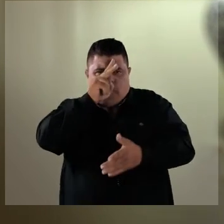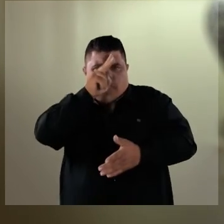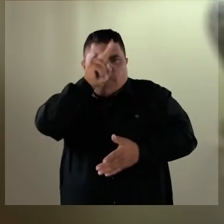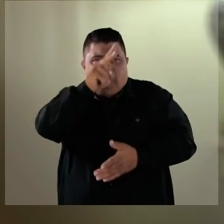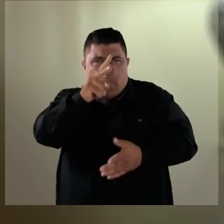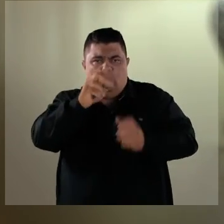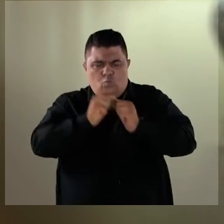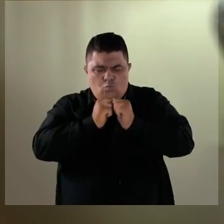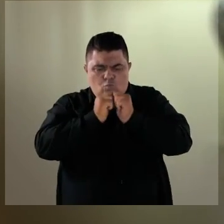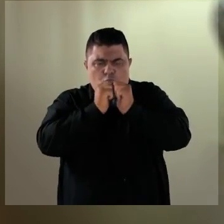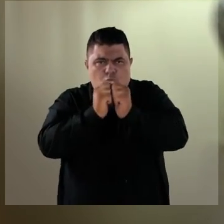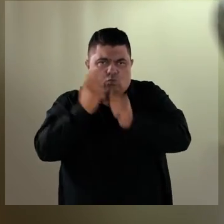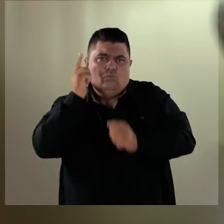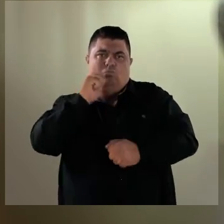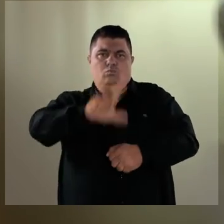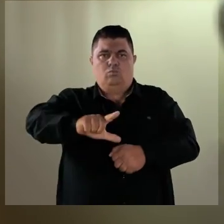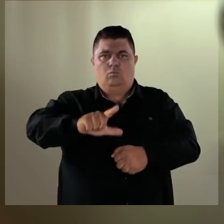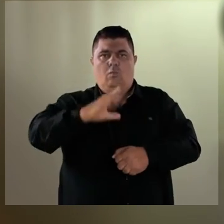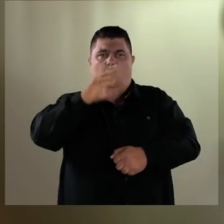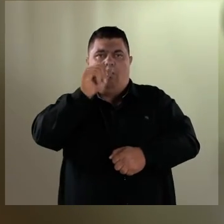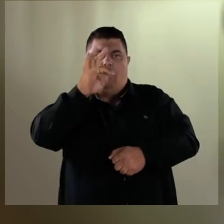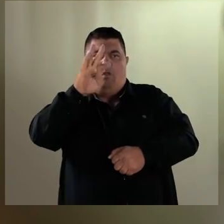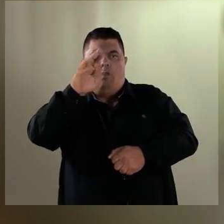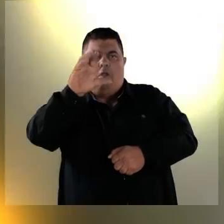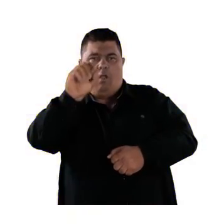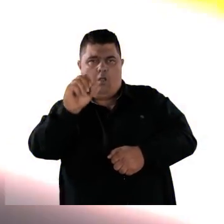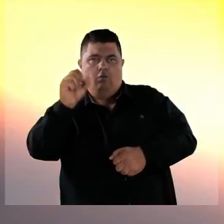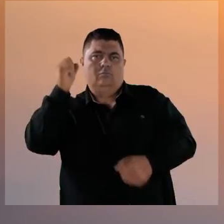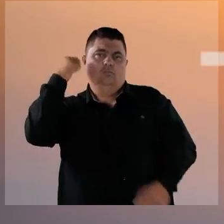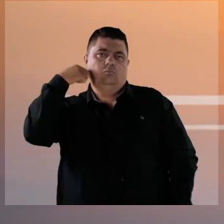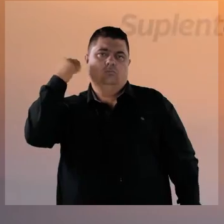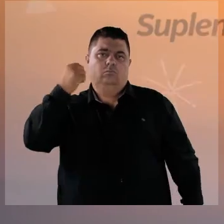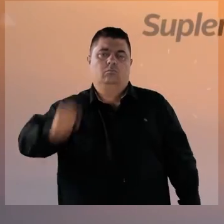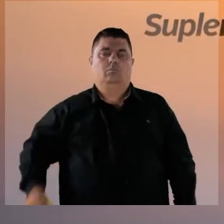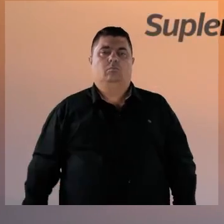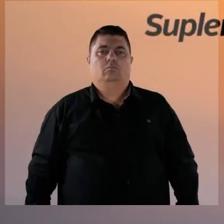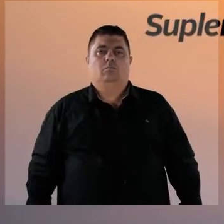Firme e forte, vamos chegar lá. Carlos Magno, senador.